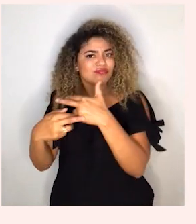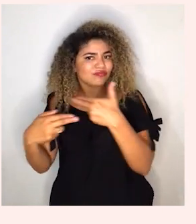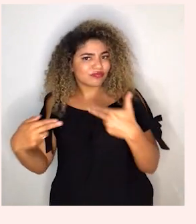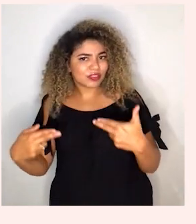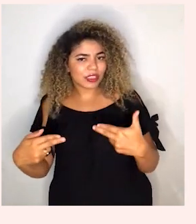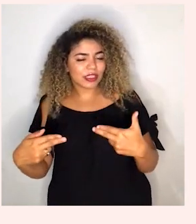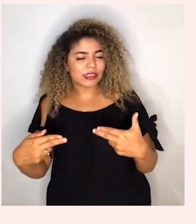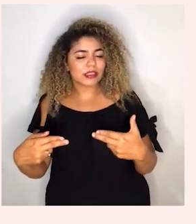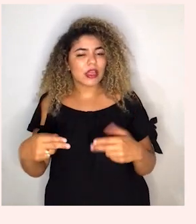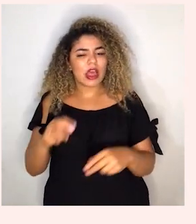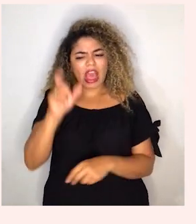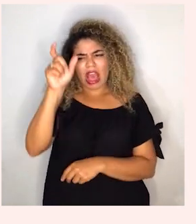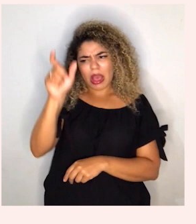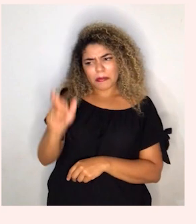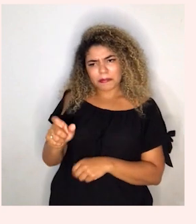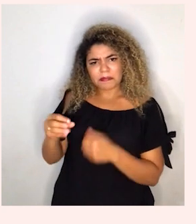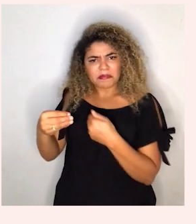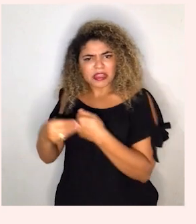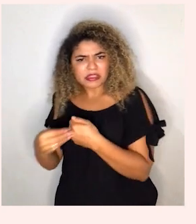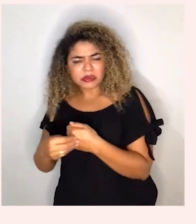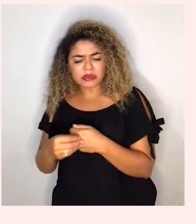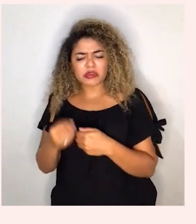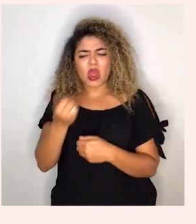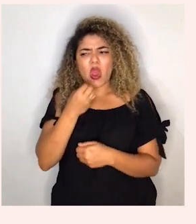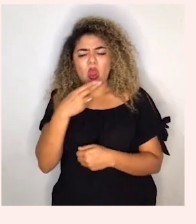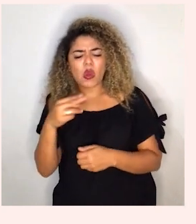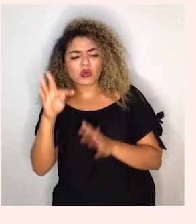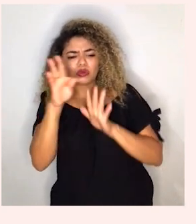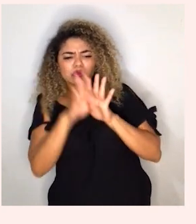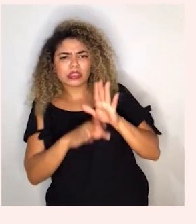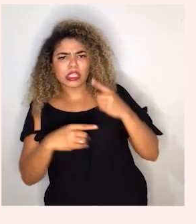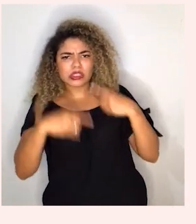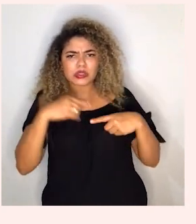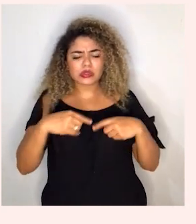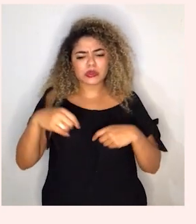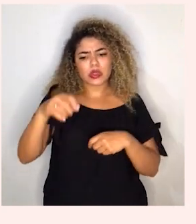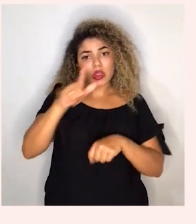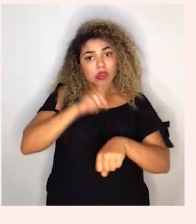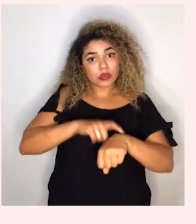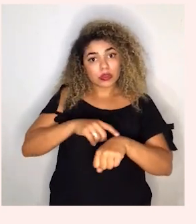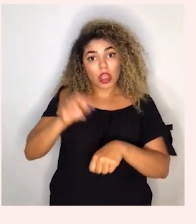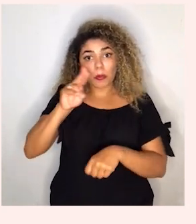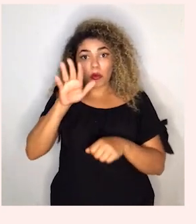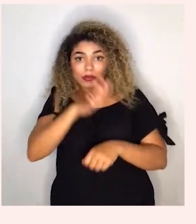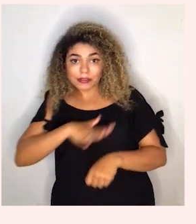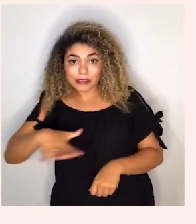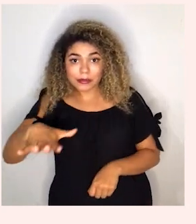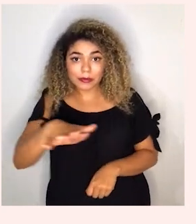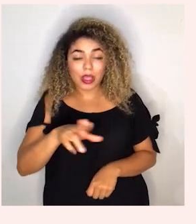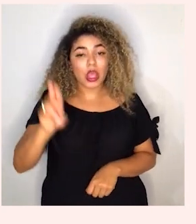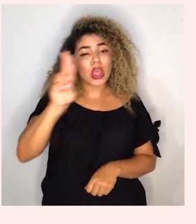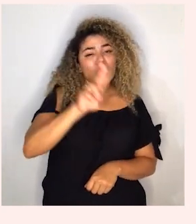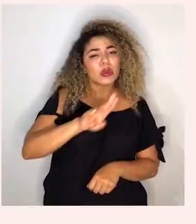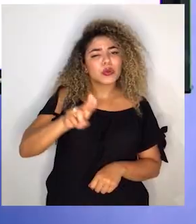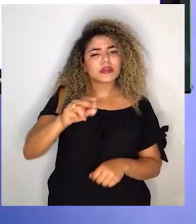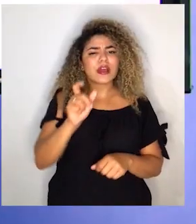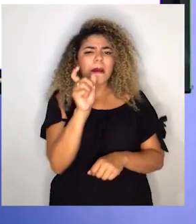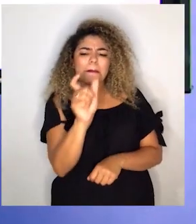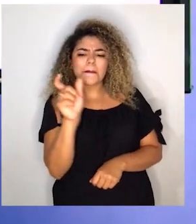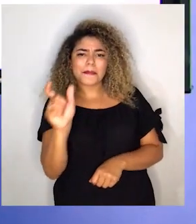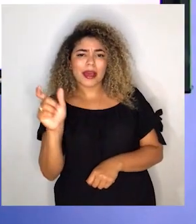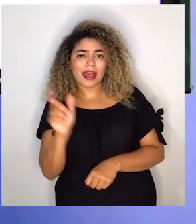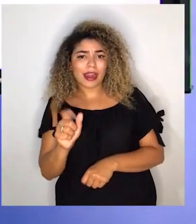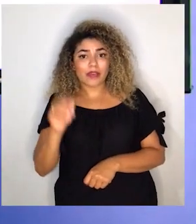em relação à pessoa, seja no discurso, no tempo ou no espaço. Eles reúnem algumas